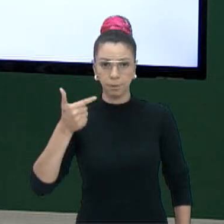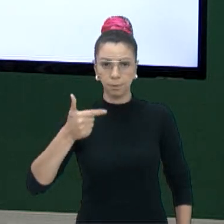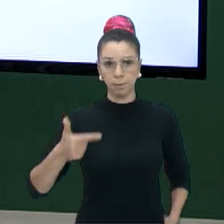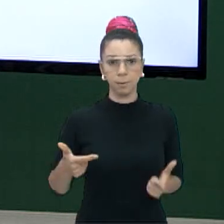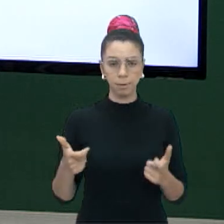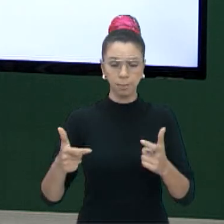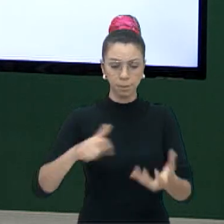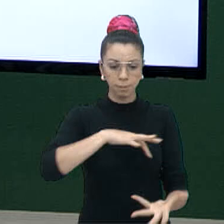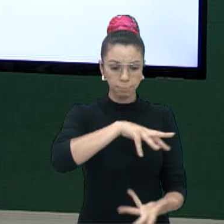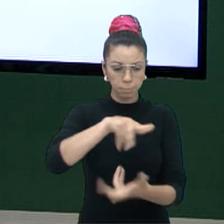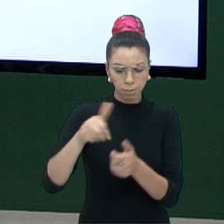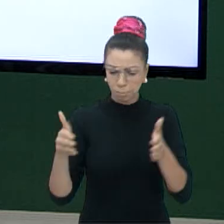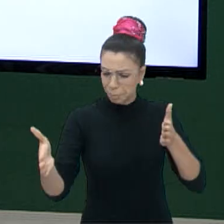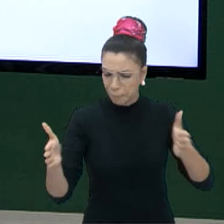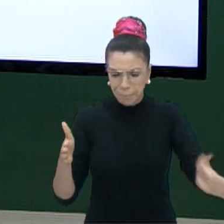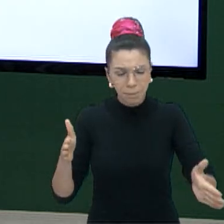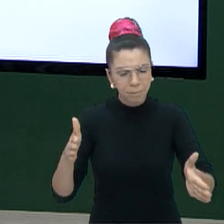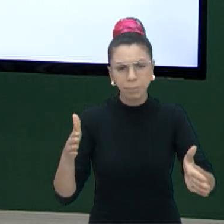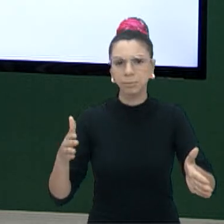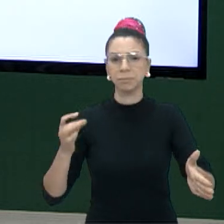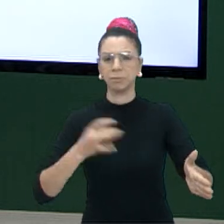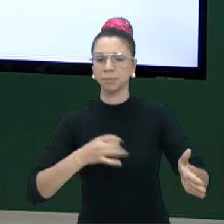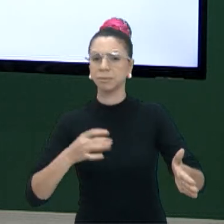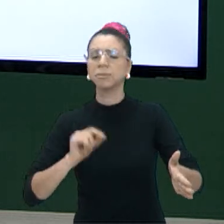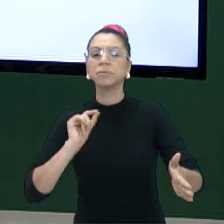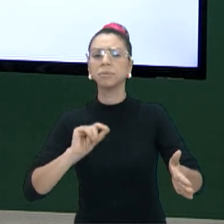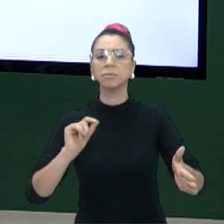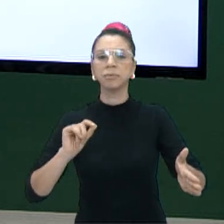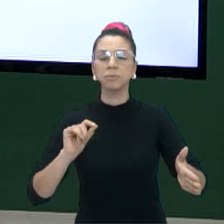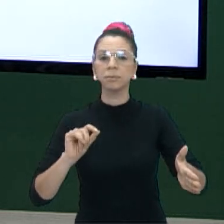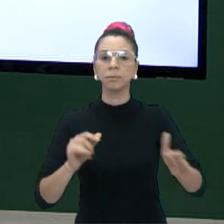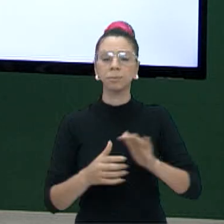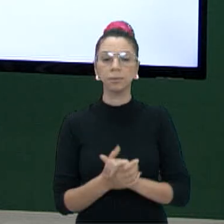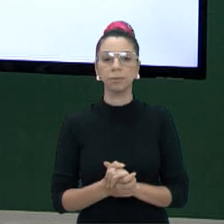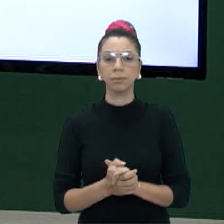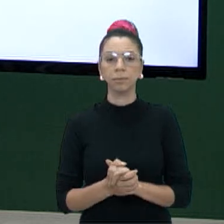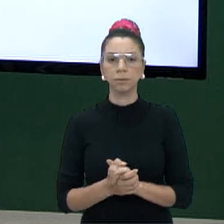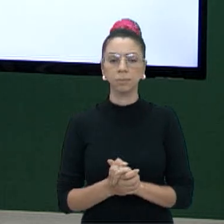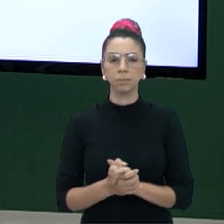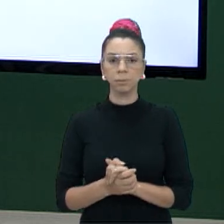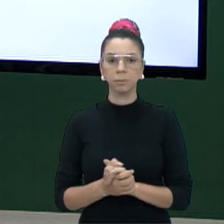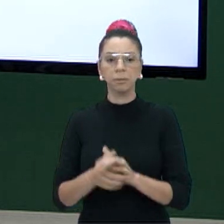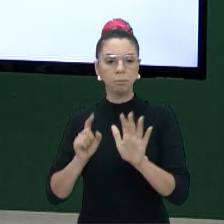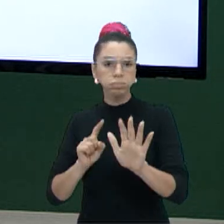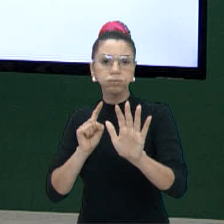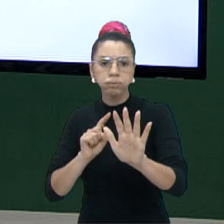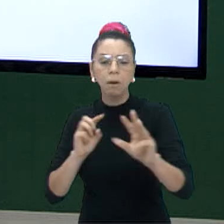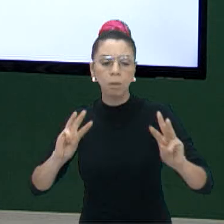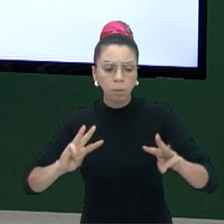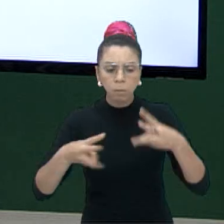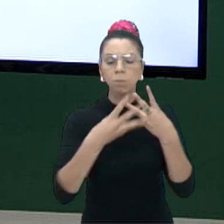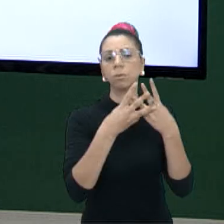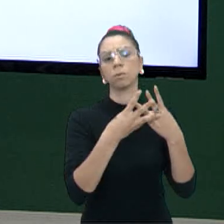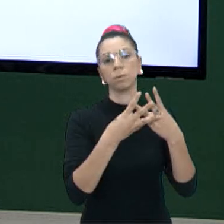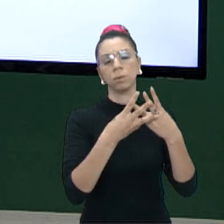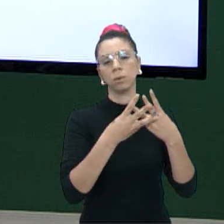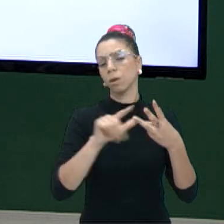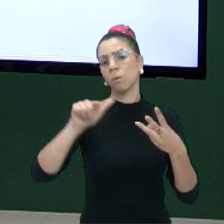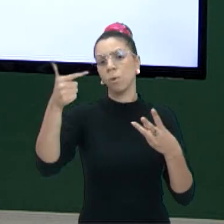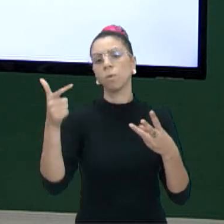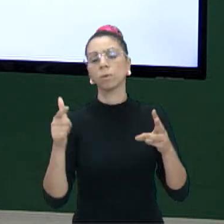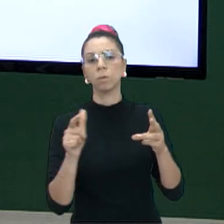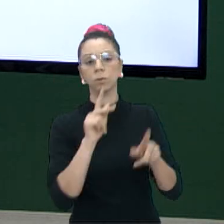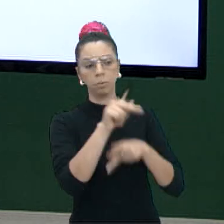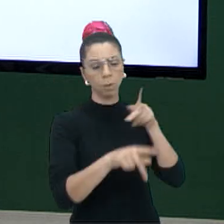período assombroso que foi a tentativa ali de eliminação e perseguição dos judeus, não só dos judeus, tiveram outros povos